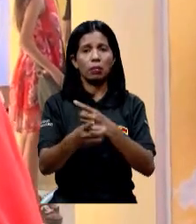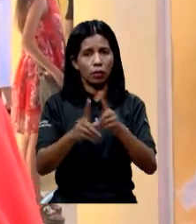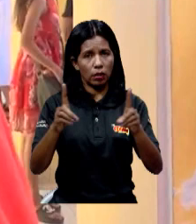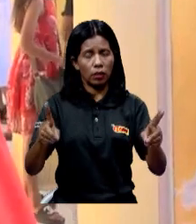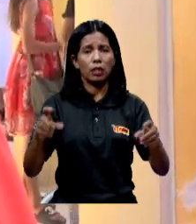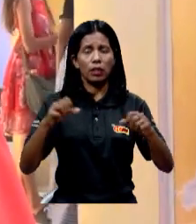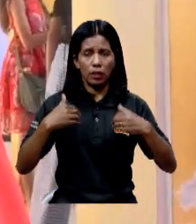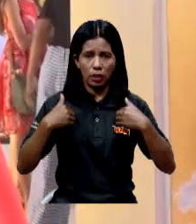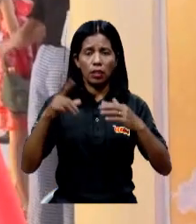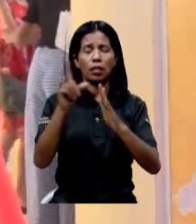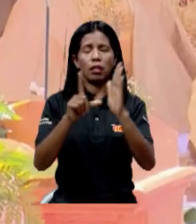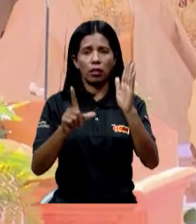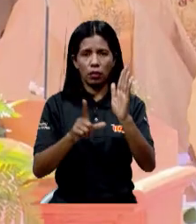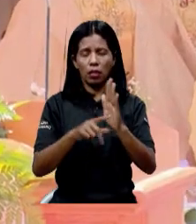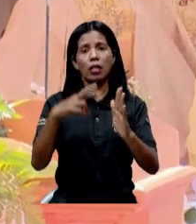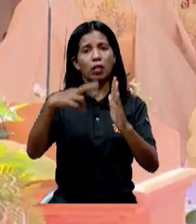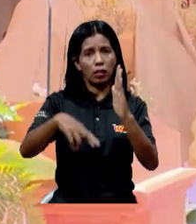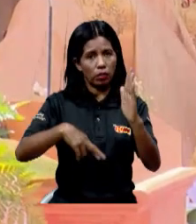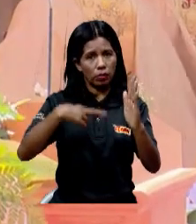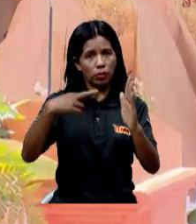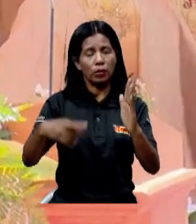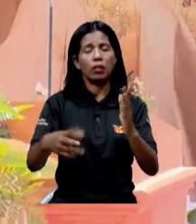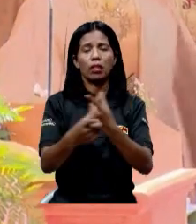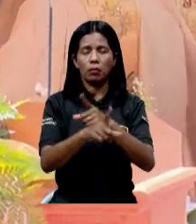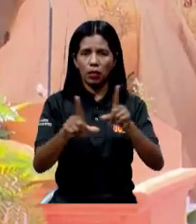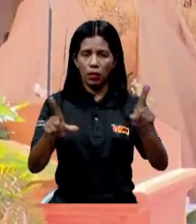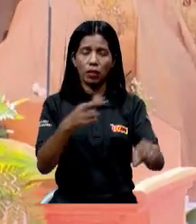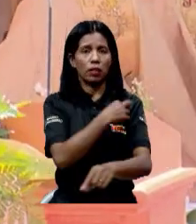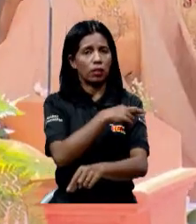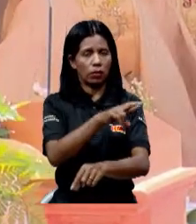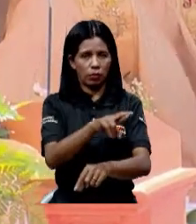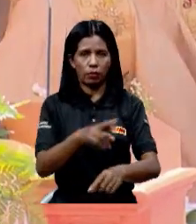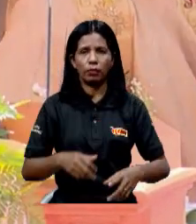bebele regula a liberdade religiosa e a território.